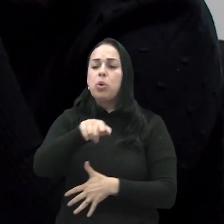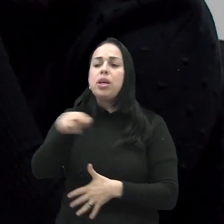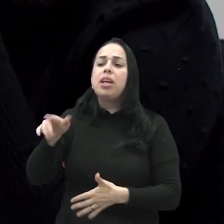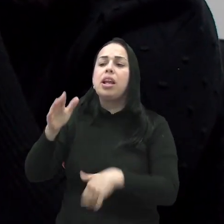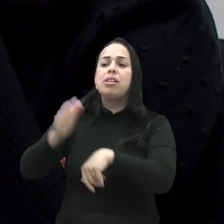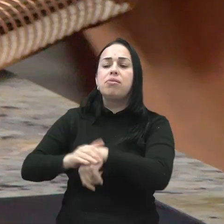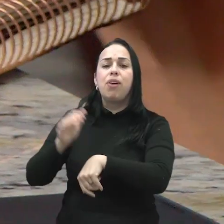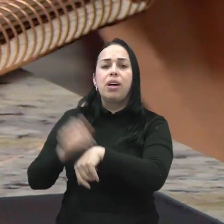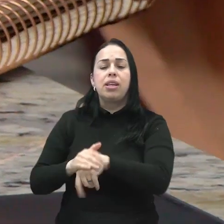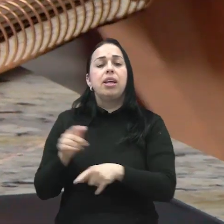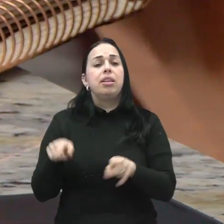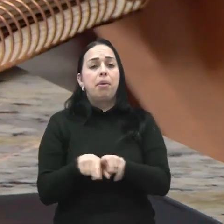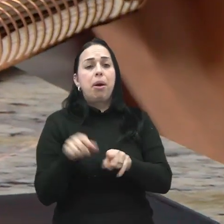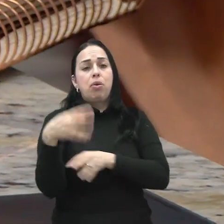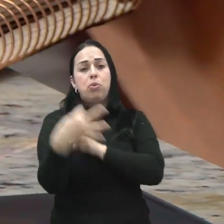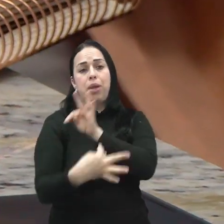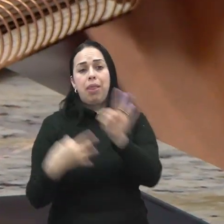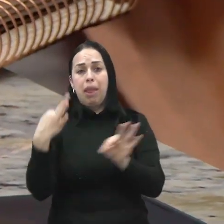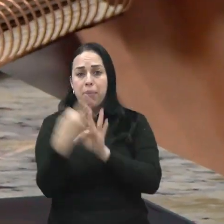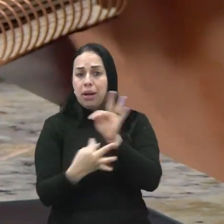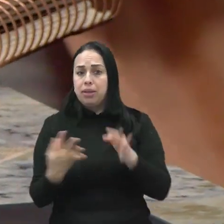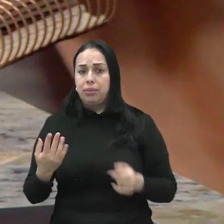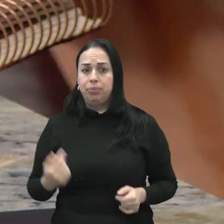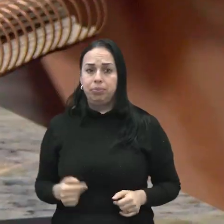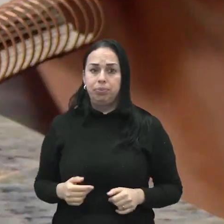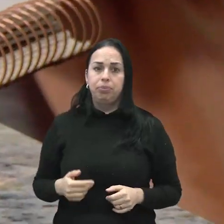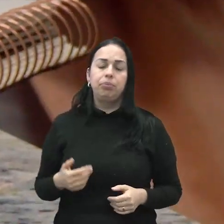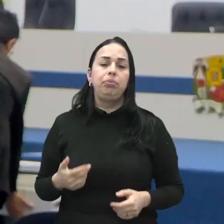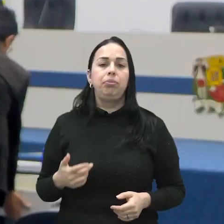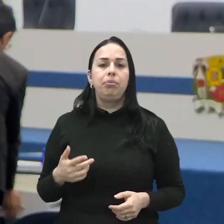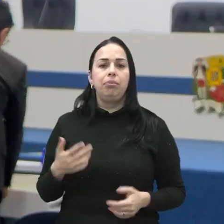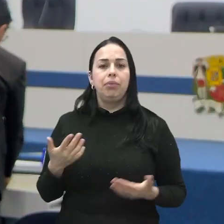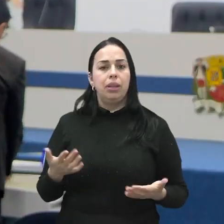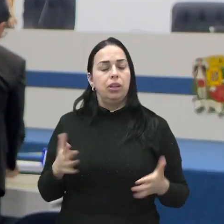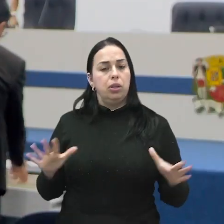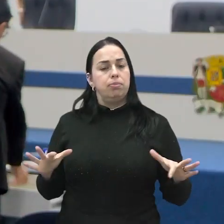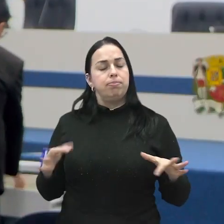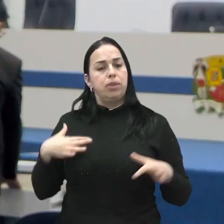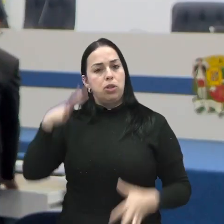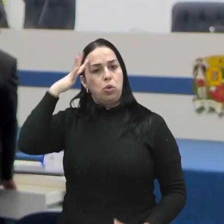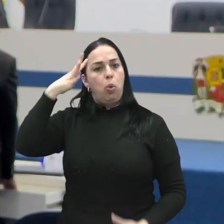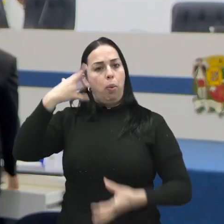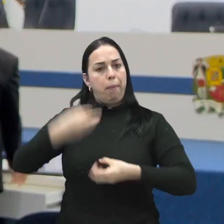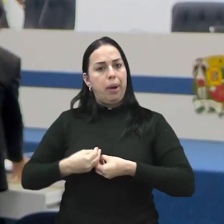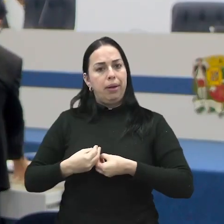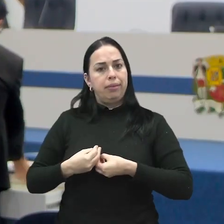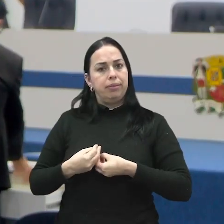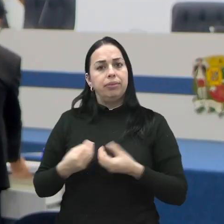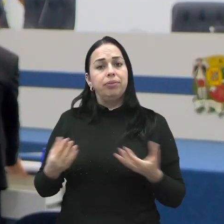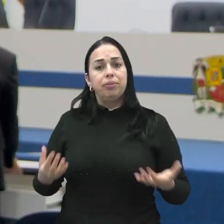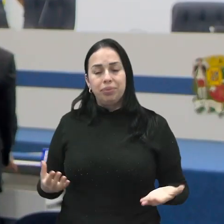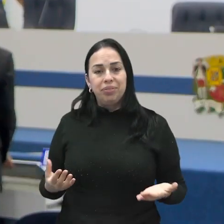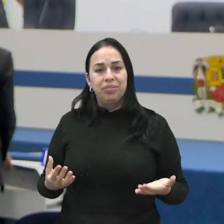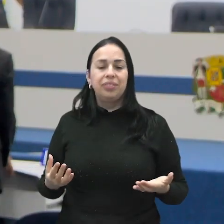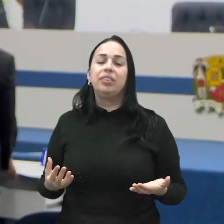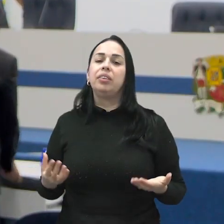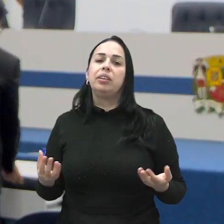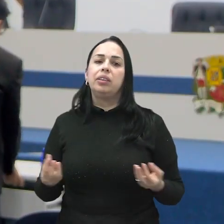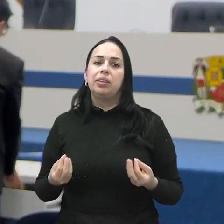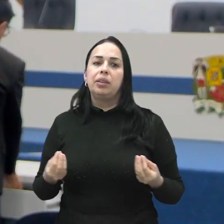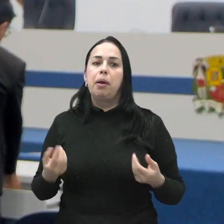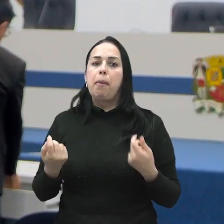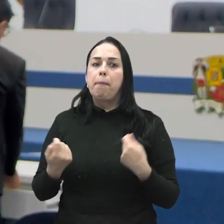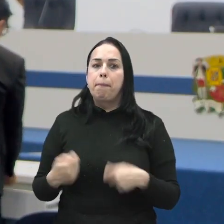os serviços e tratamentos oferecidos pelo município. A nossa conclusão da reunião de hoje foi